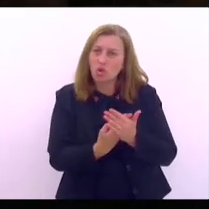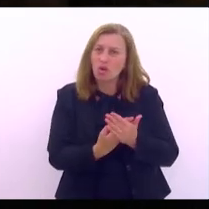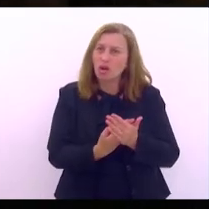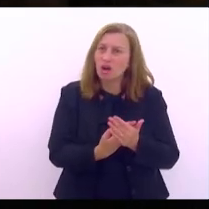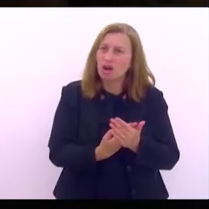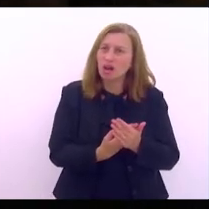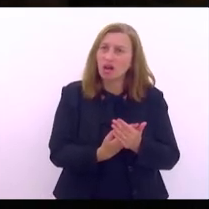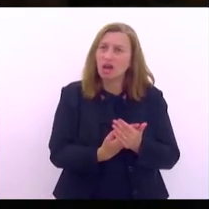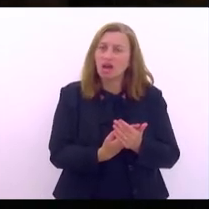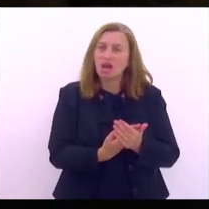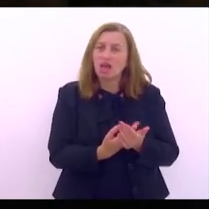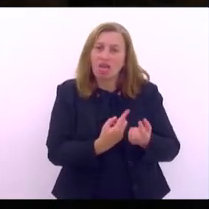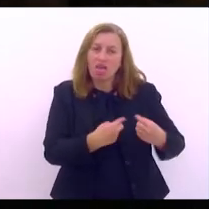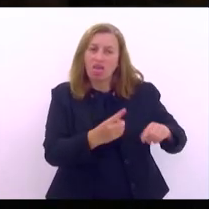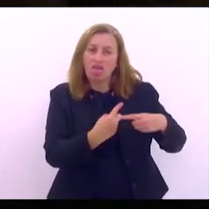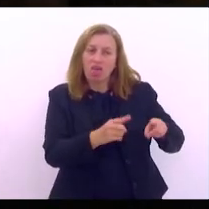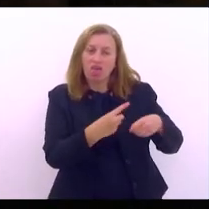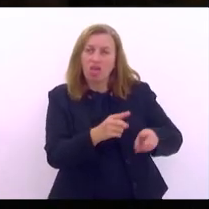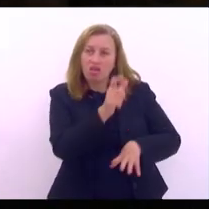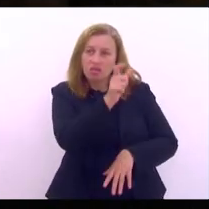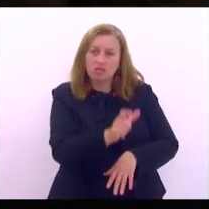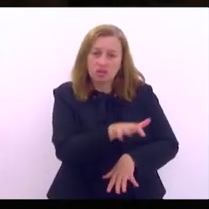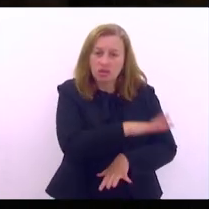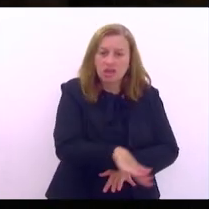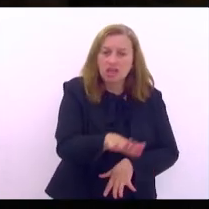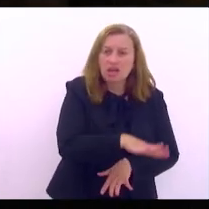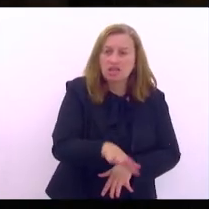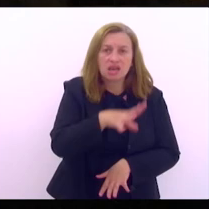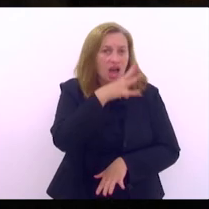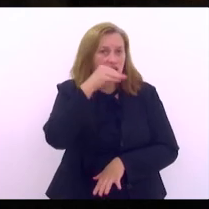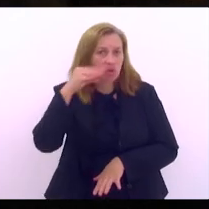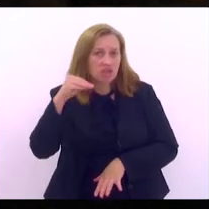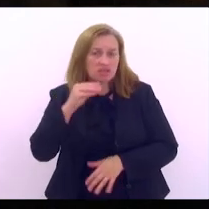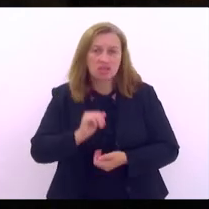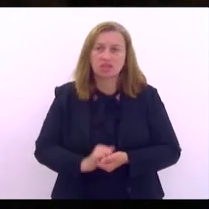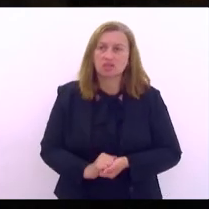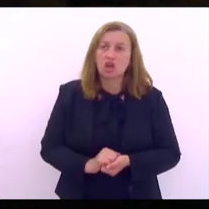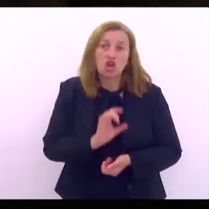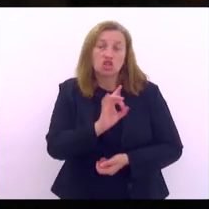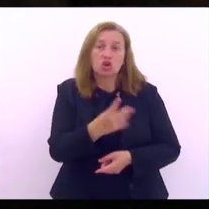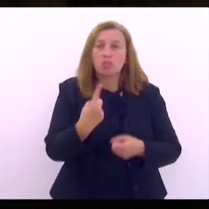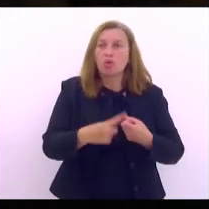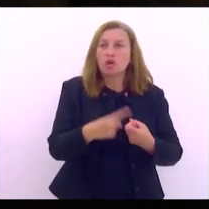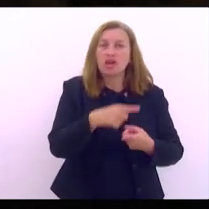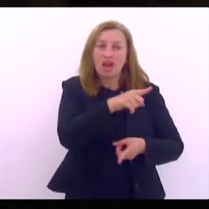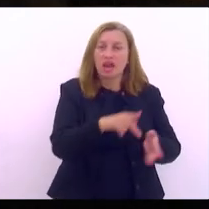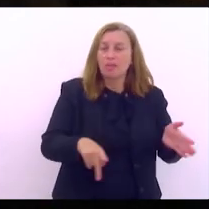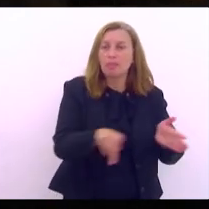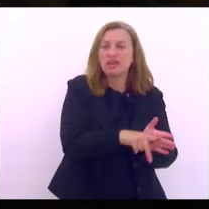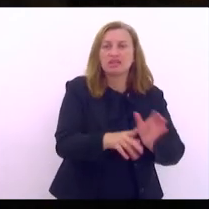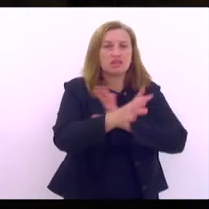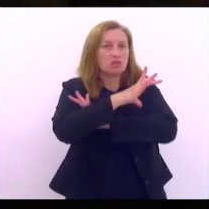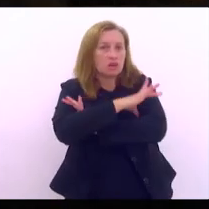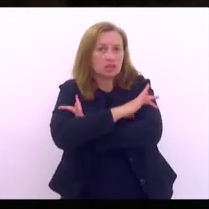advertirem uma criança, para mim criança, evidente, uma adolescente, só porque ela pertence ao